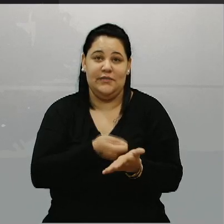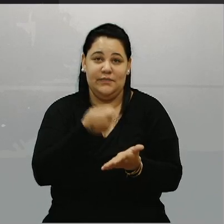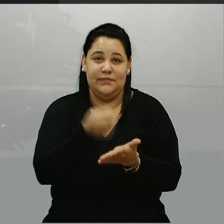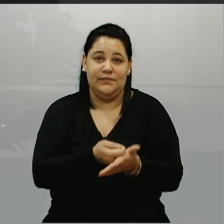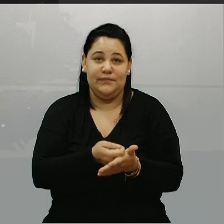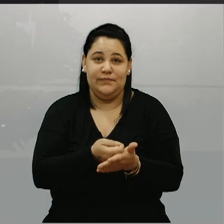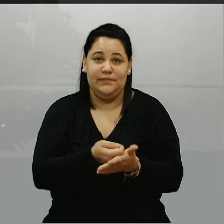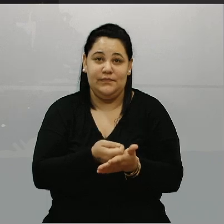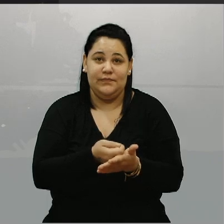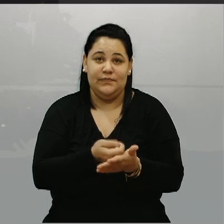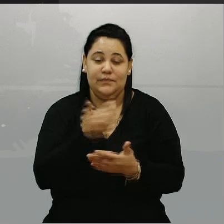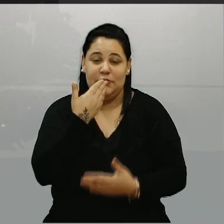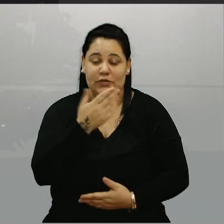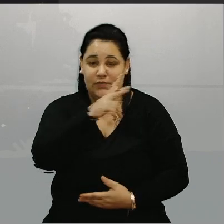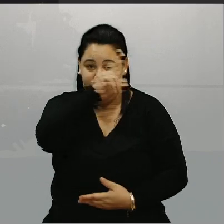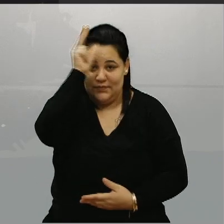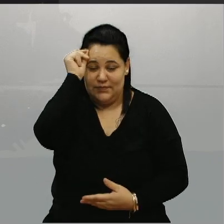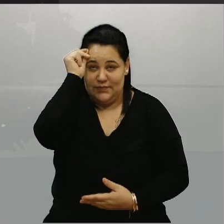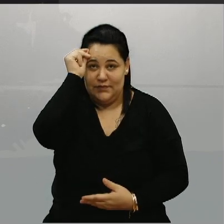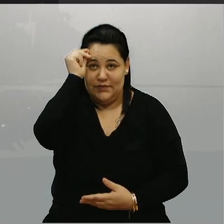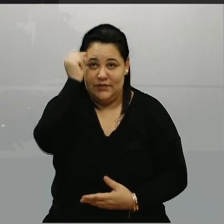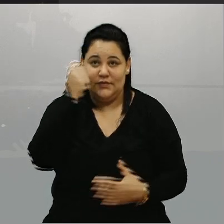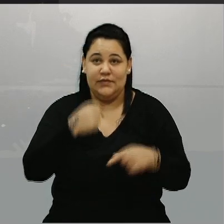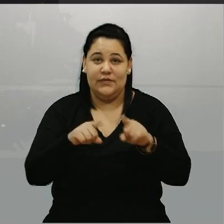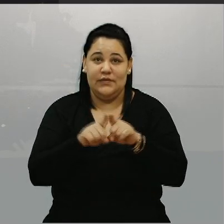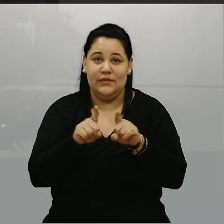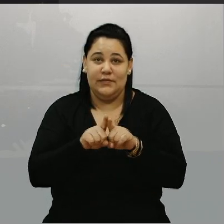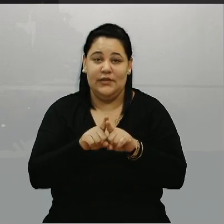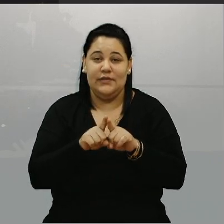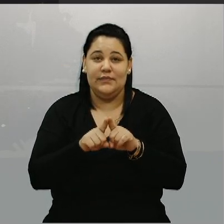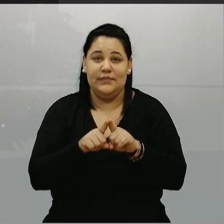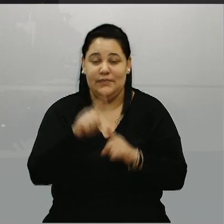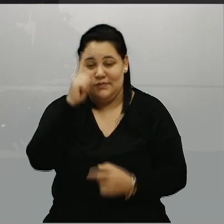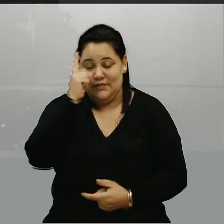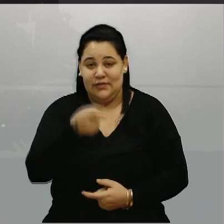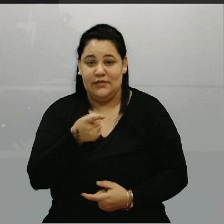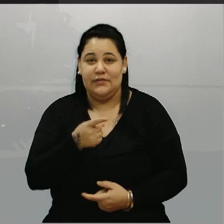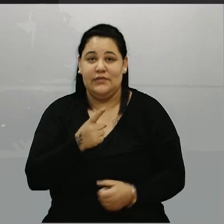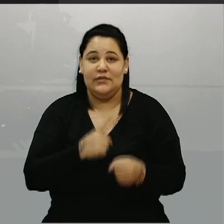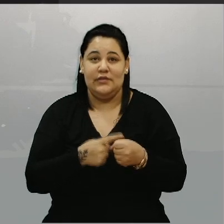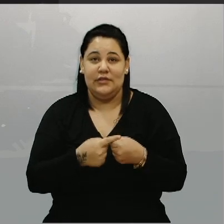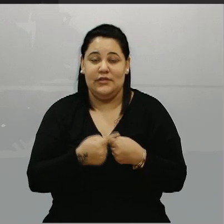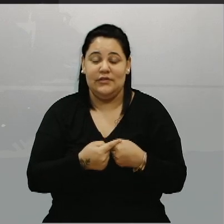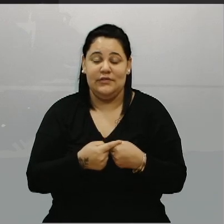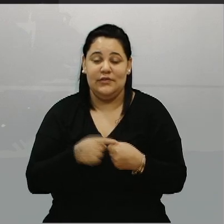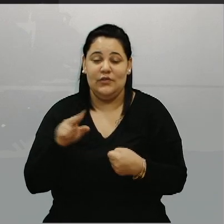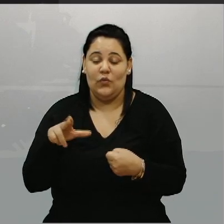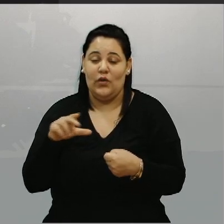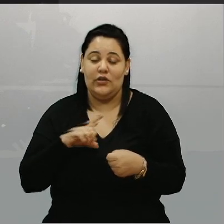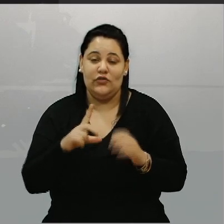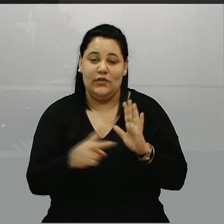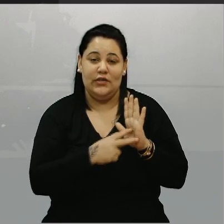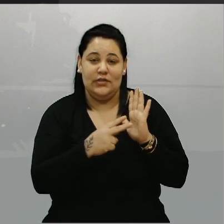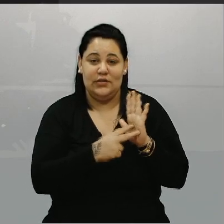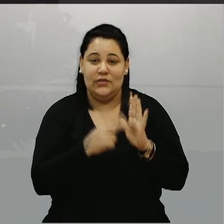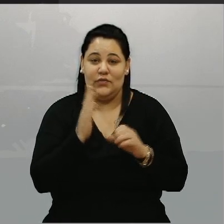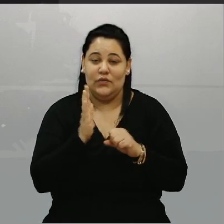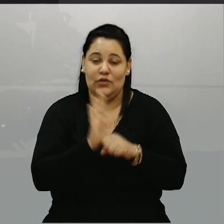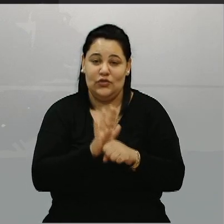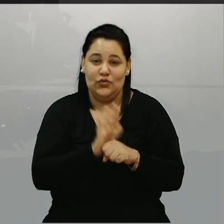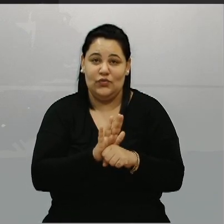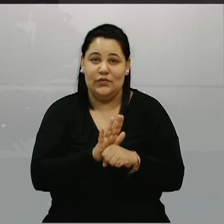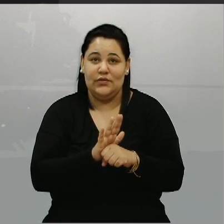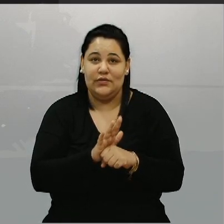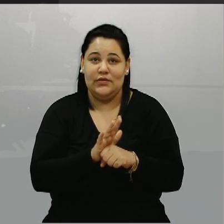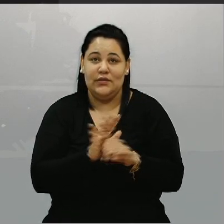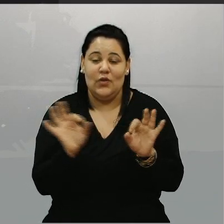pedindo para os prefeitos que comandaram essa cidade e nunca tive atenção, nunca tive ajuda, nunca nenhum teve